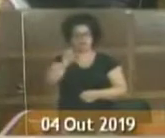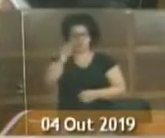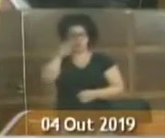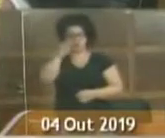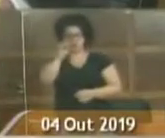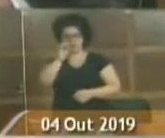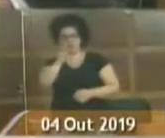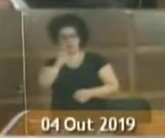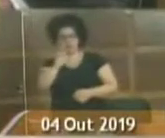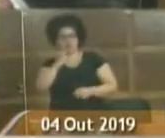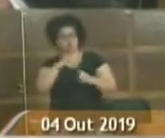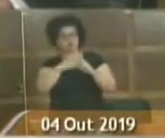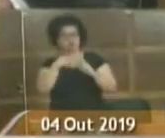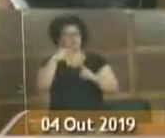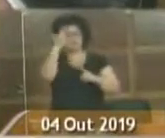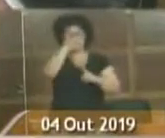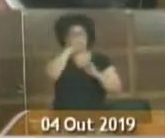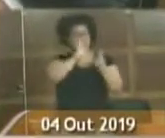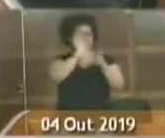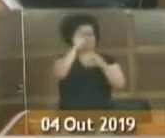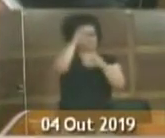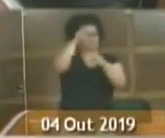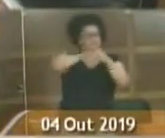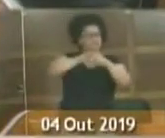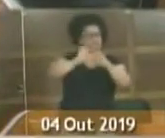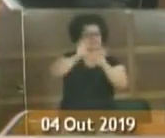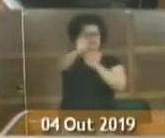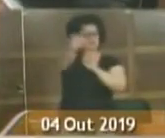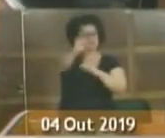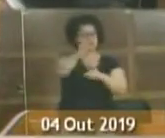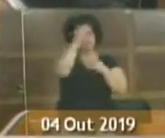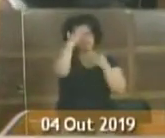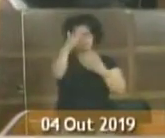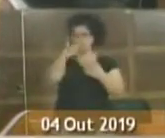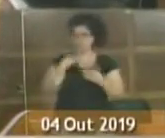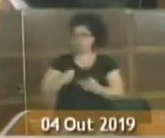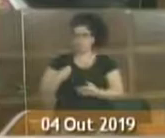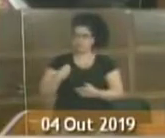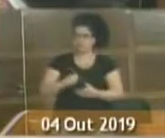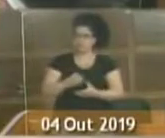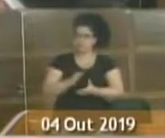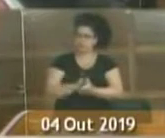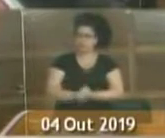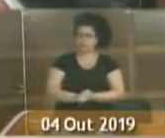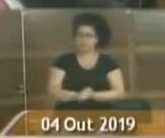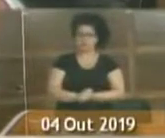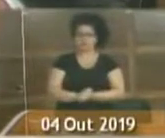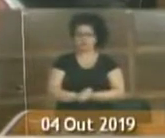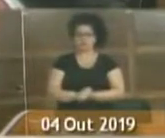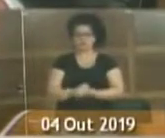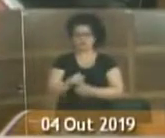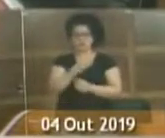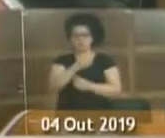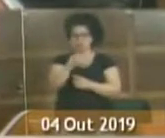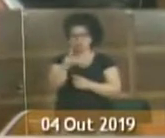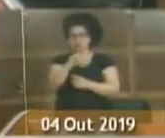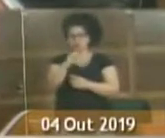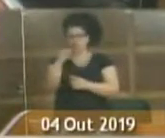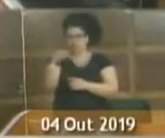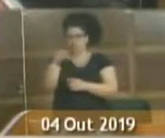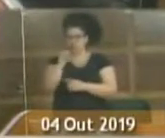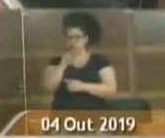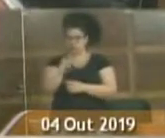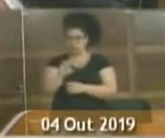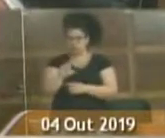eu percebi, porque dali eu não estou... Então, obrigada, gente, pela presença. A zoonose também tem feito